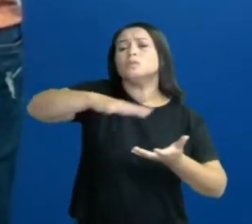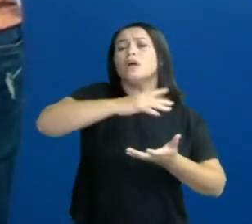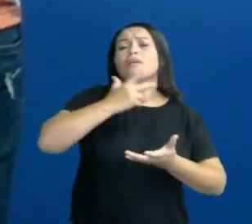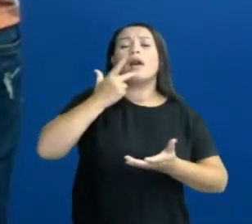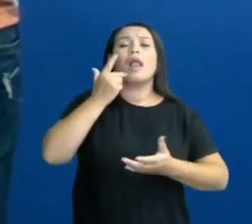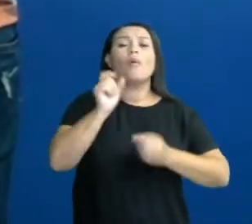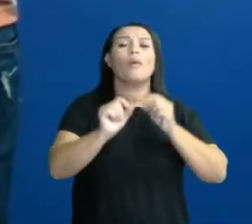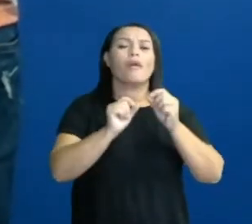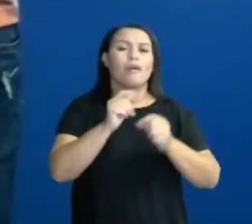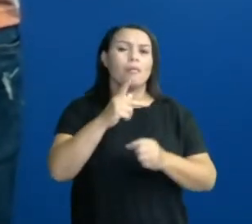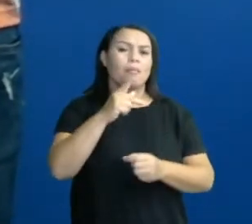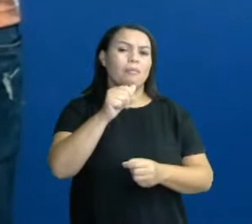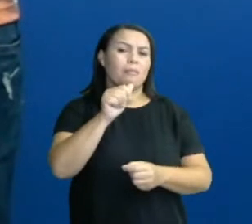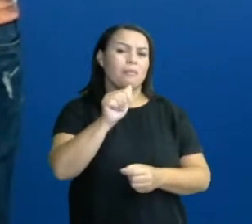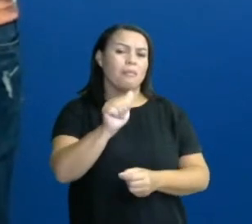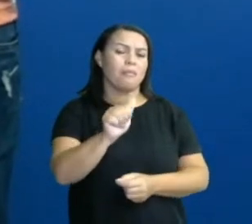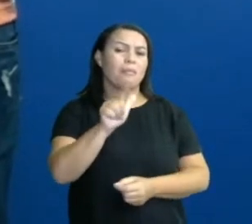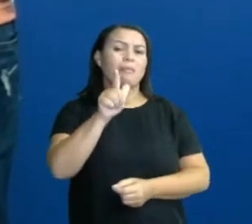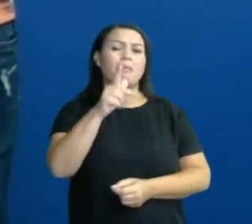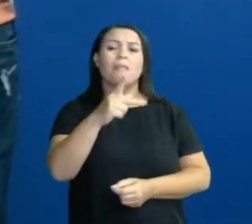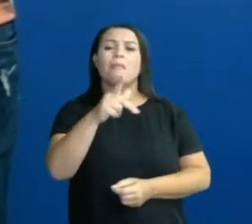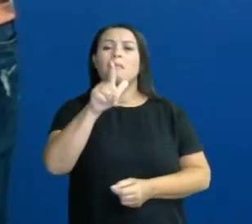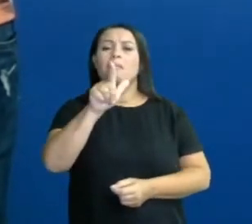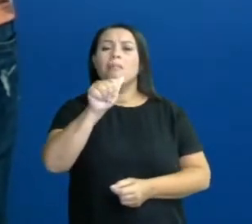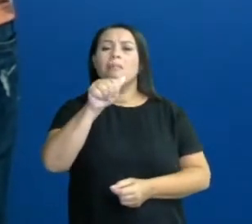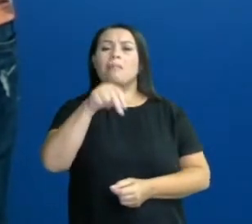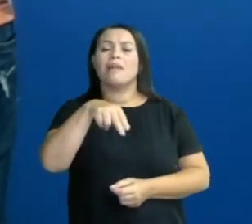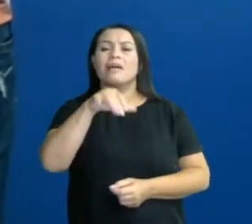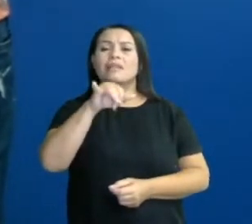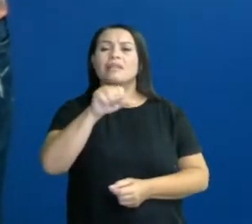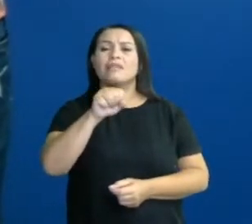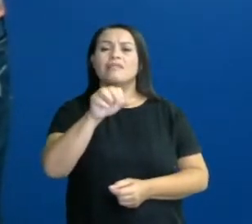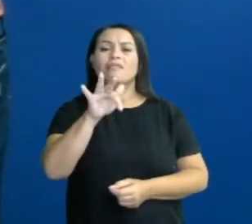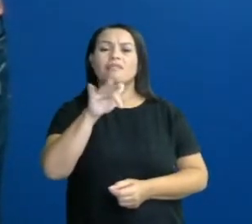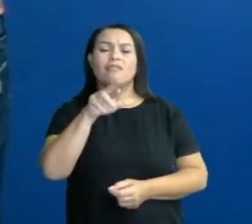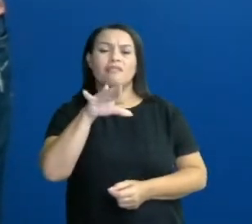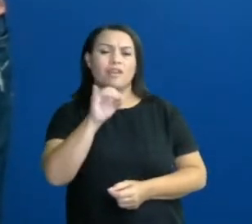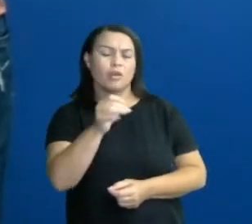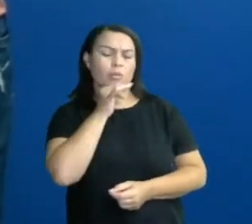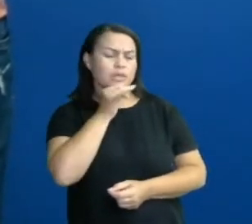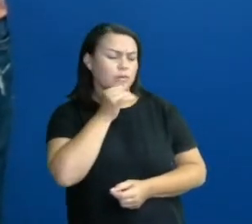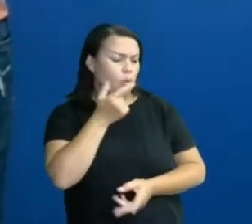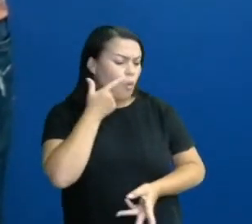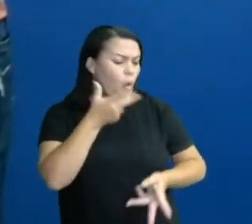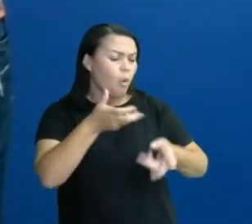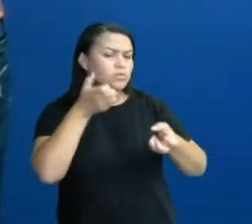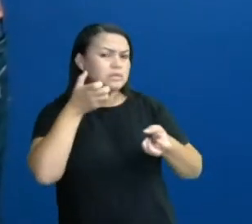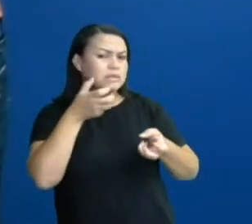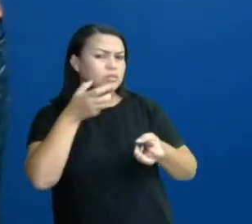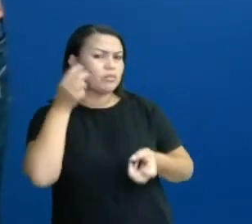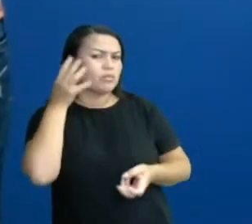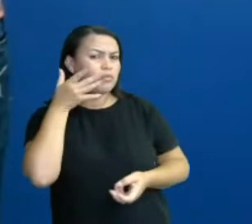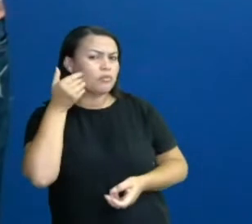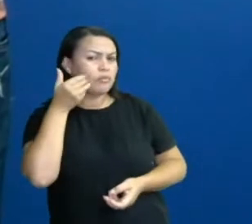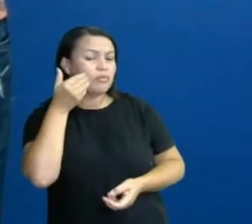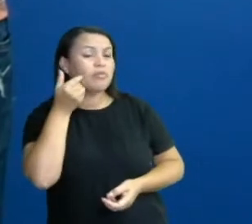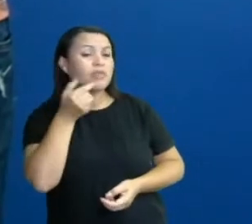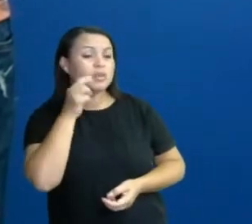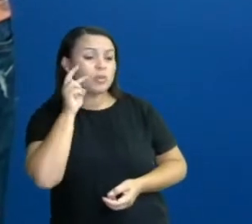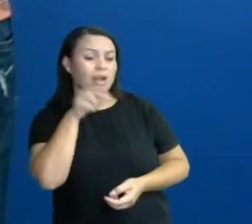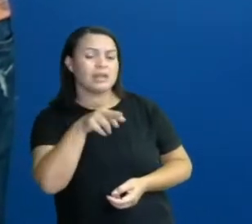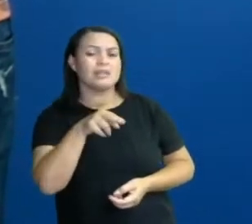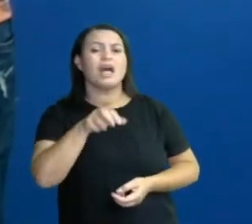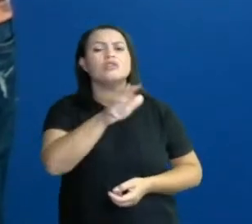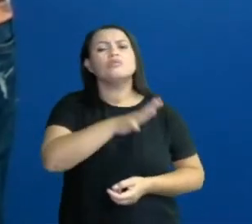mundi de planisfério, ou seja, um mapa que a gente consegue visualizar em um único plano, né, 2D, toda a superfície do